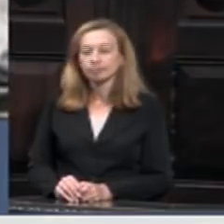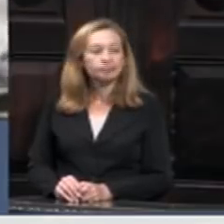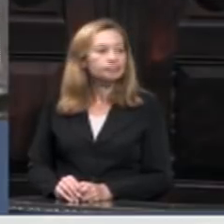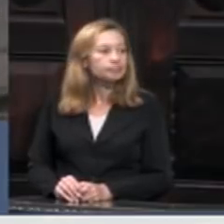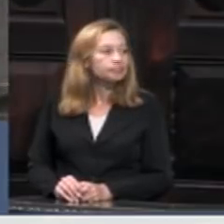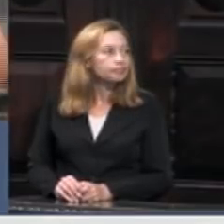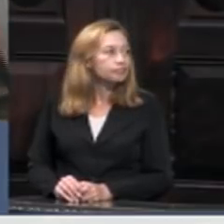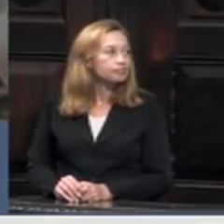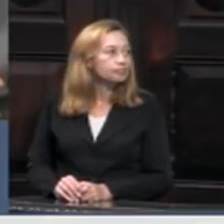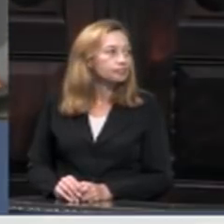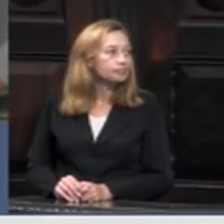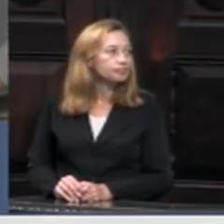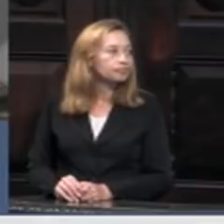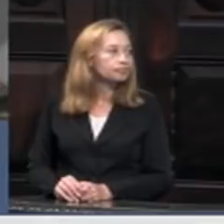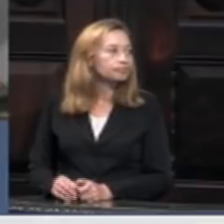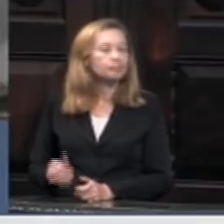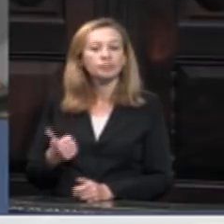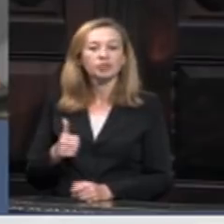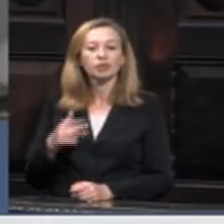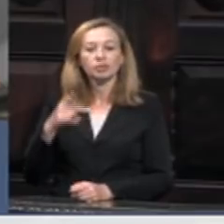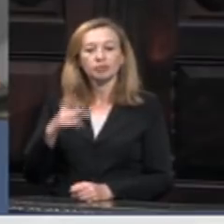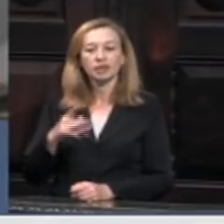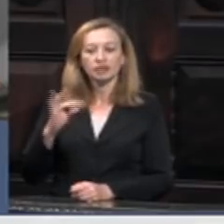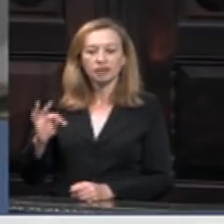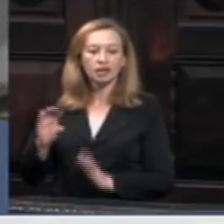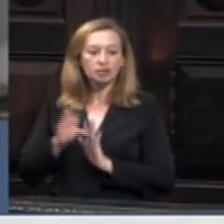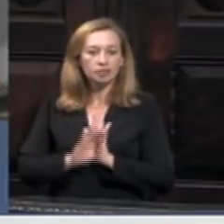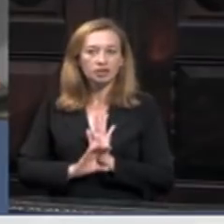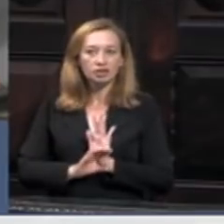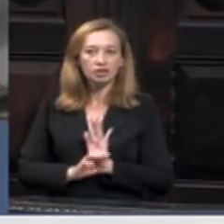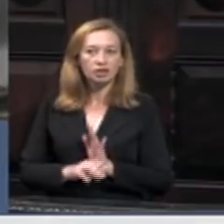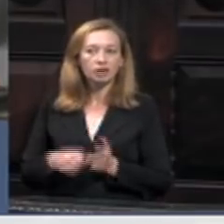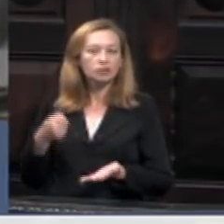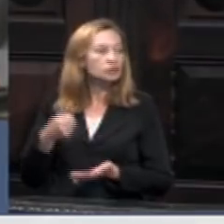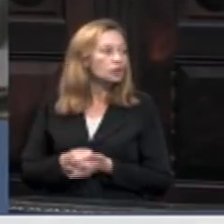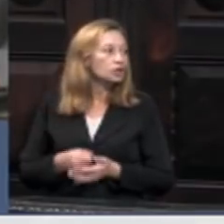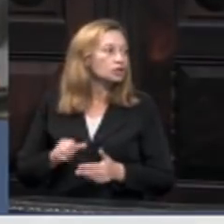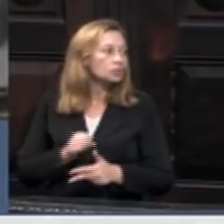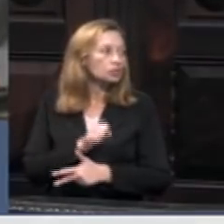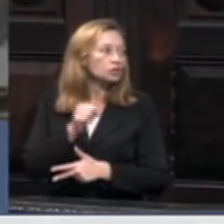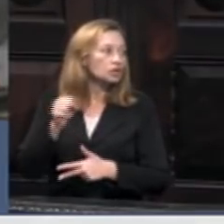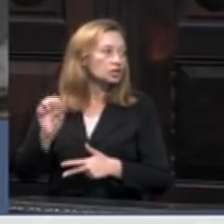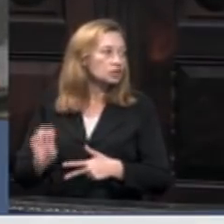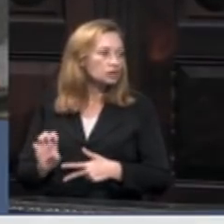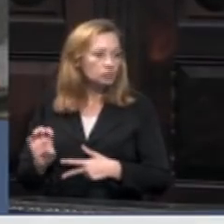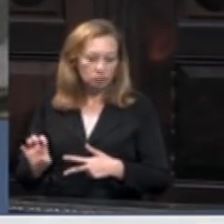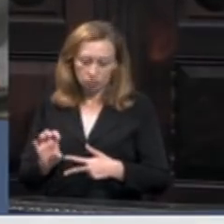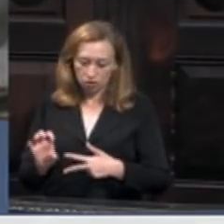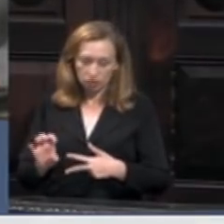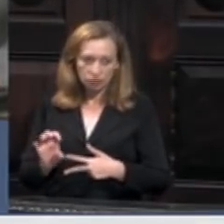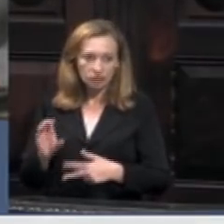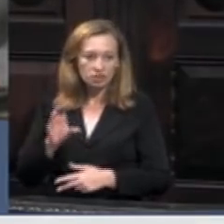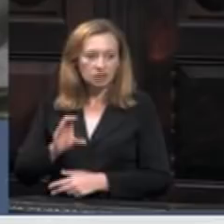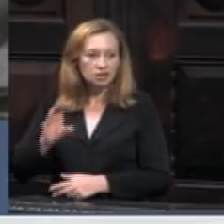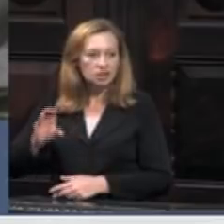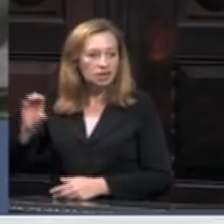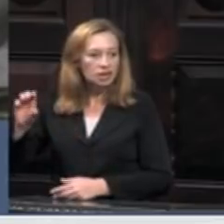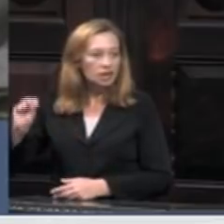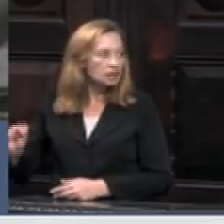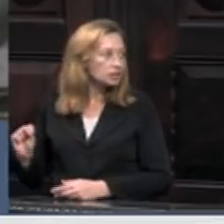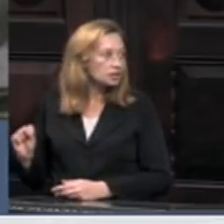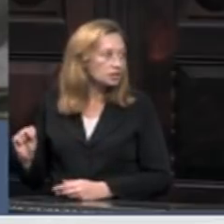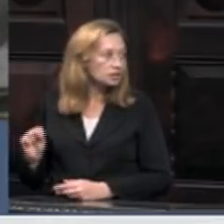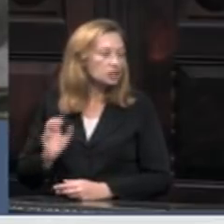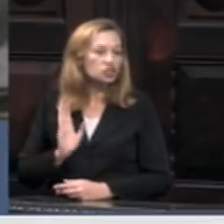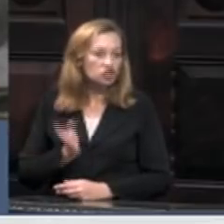Primeiro, em relação às emendas do PT, uma autoriza o Poder Executivo a abrir crédito suplementar em relação ao PCCS. Então, essa já está acordada,